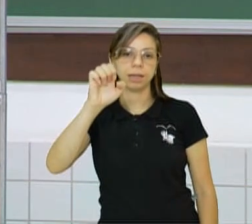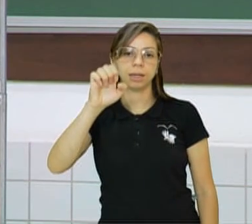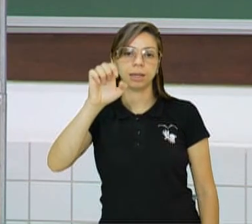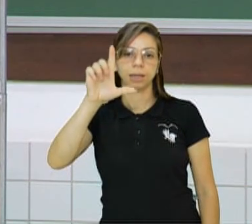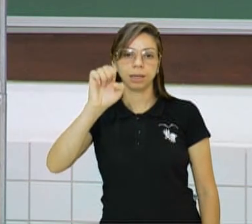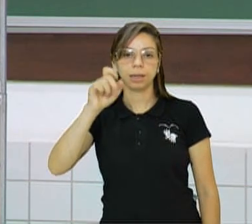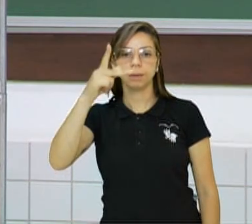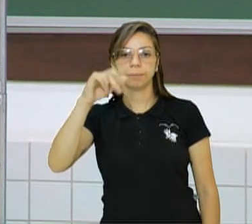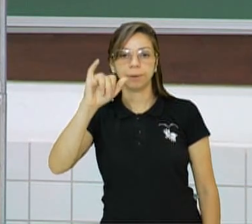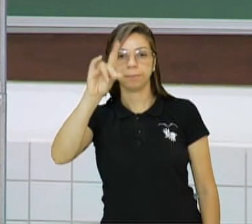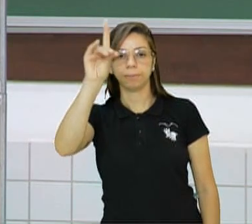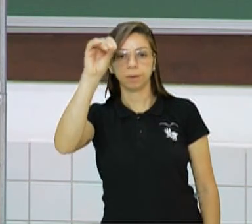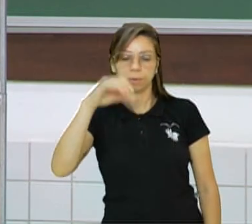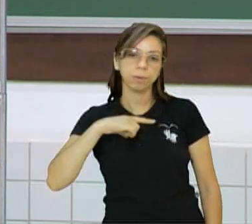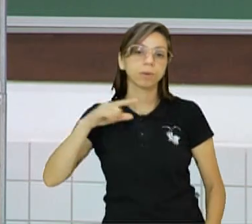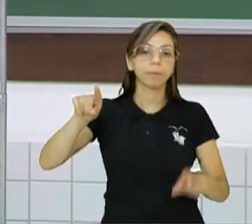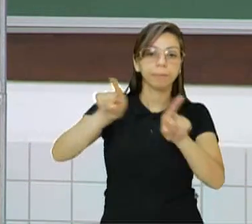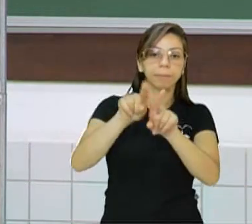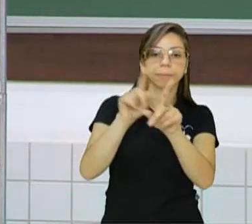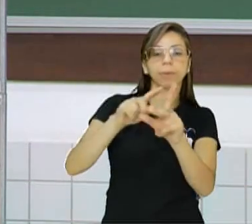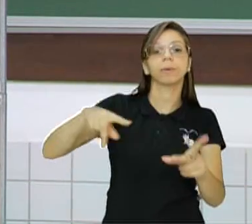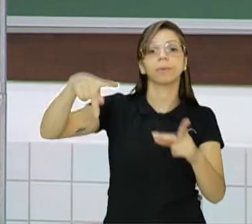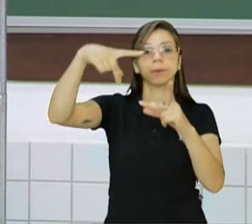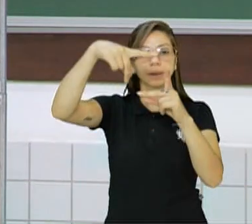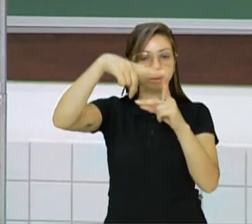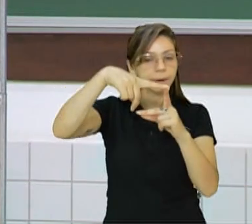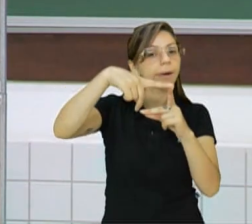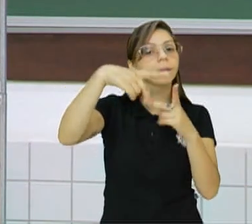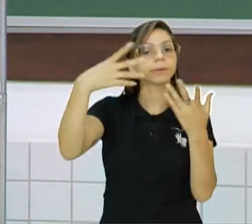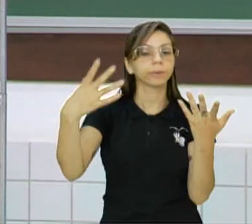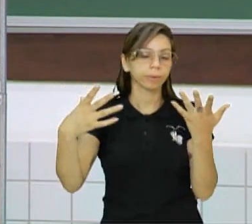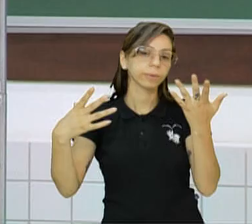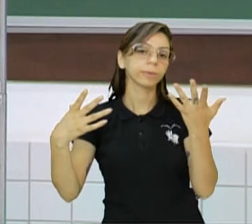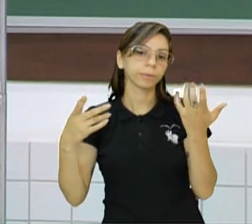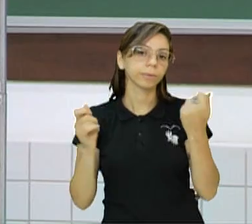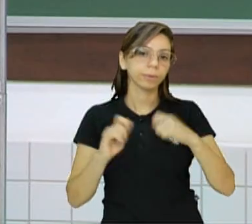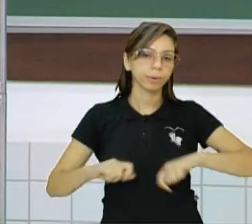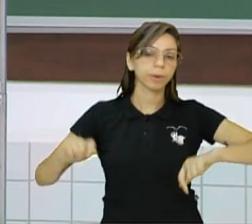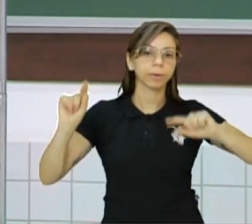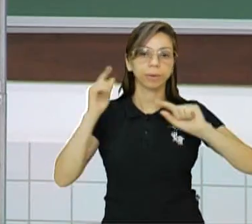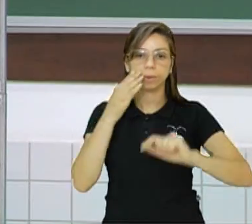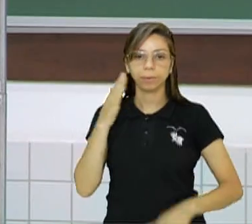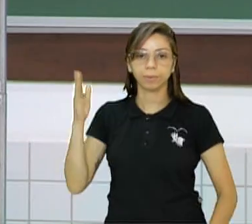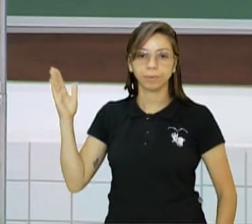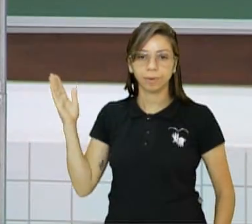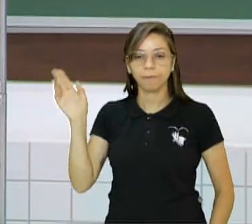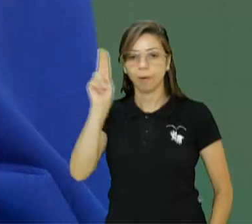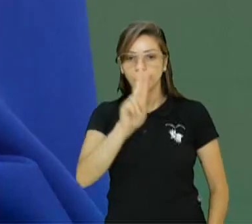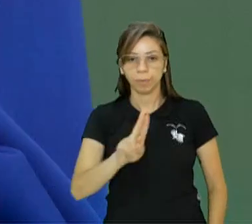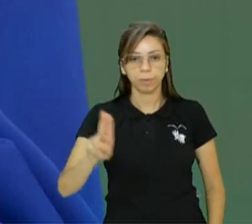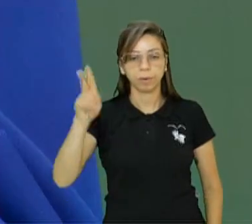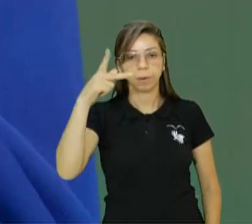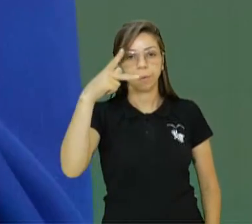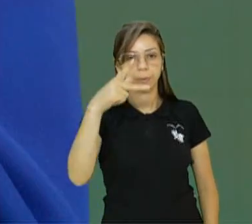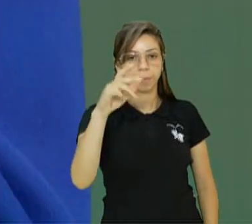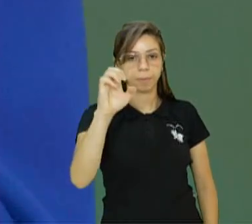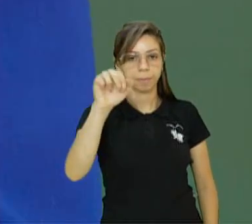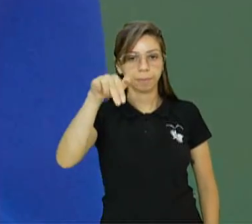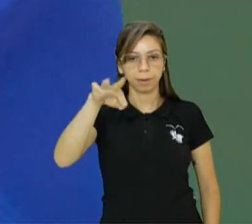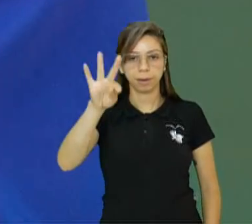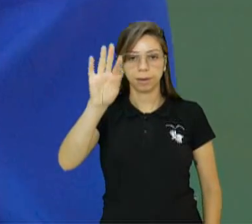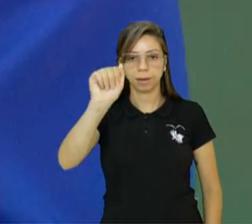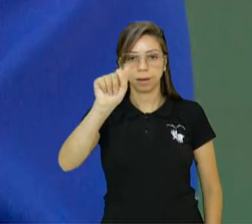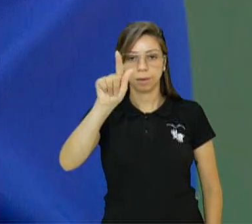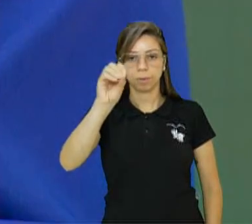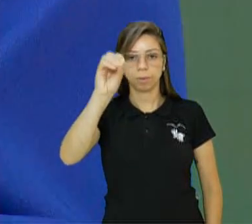quadrado, né? Aqui nós vamos estar usando, igual a prof explicou antes, o pentágono. pentágono. Então, a prof vai virar aqui para vocês